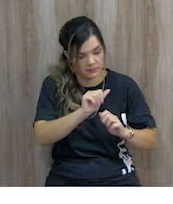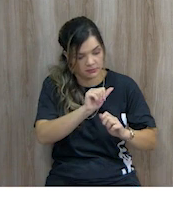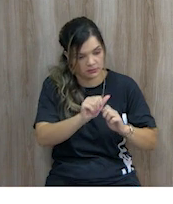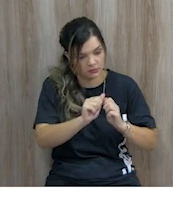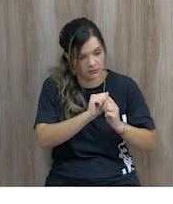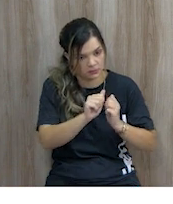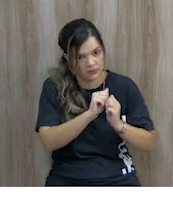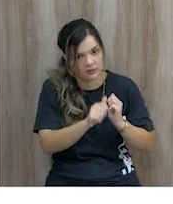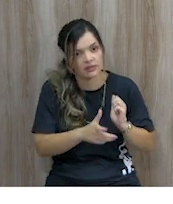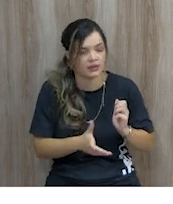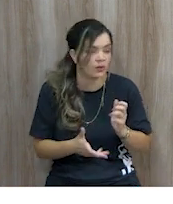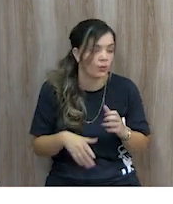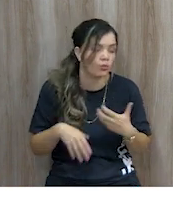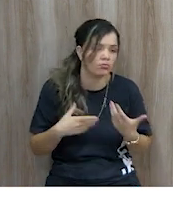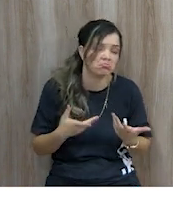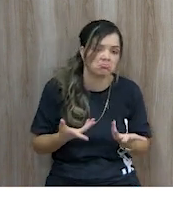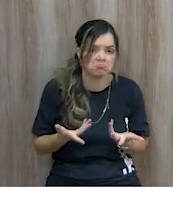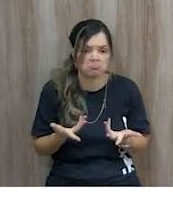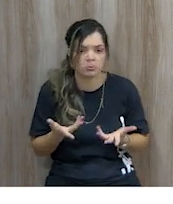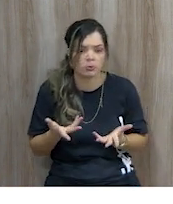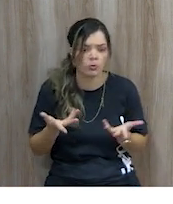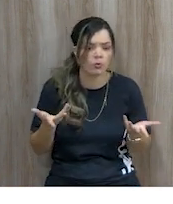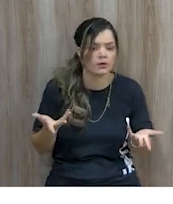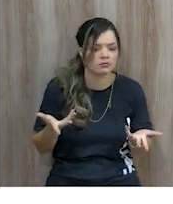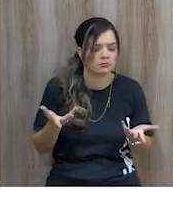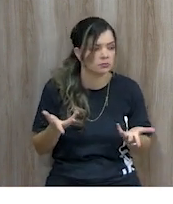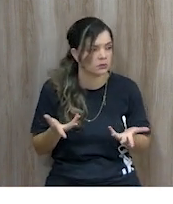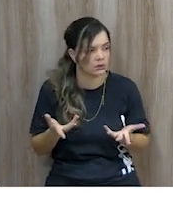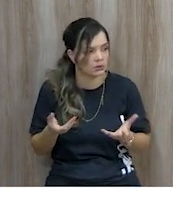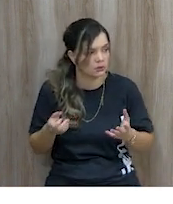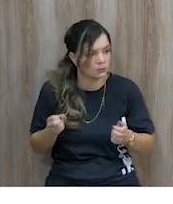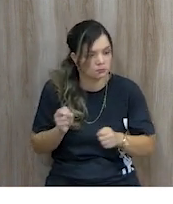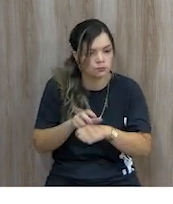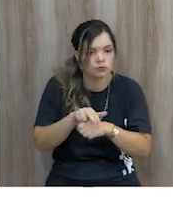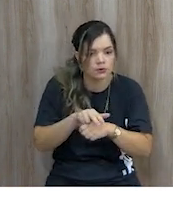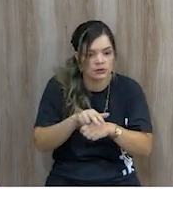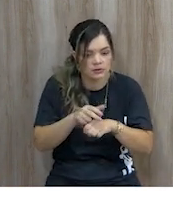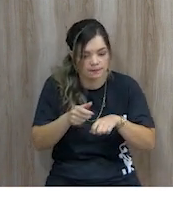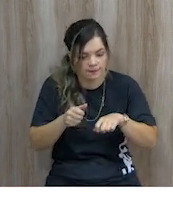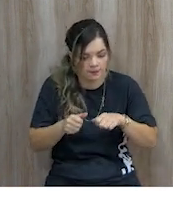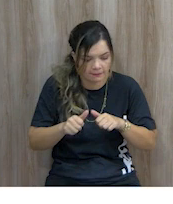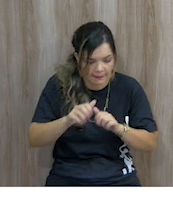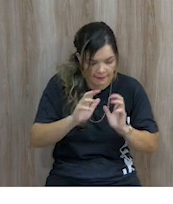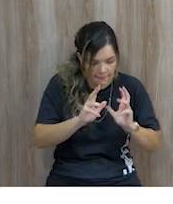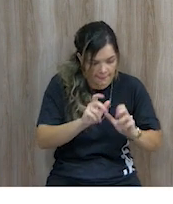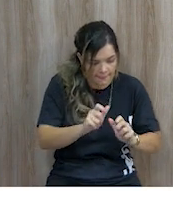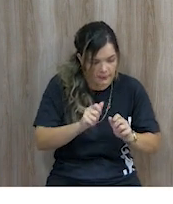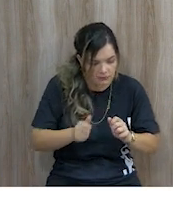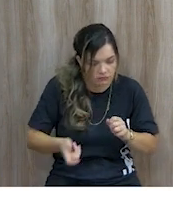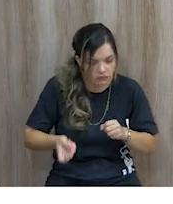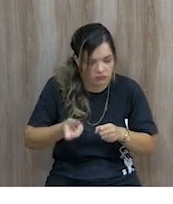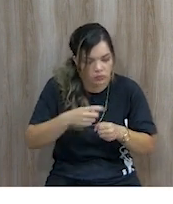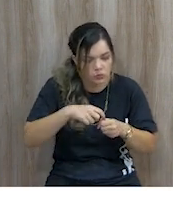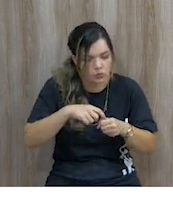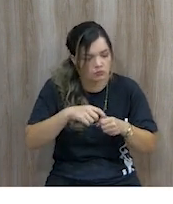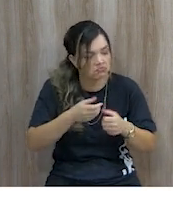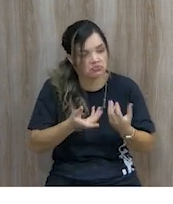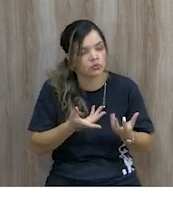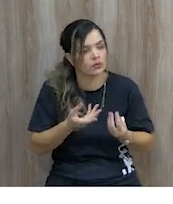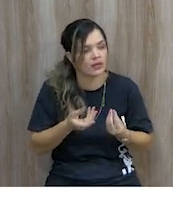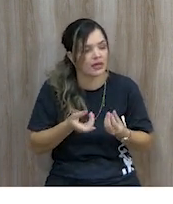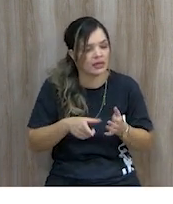Agora, quando será que a gente entra com uma restauração em situações de lesão cervical não cariosa? Será que eu